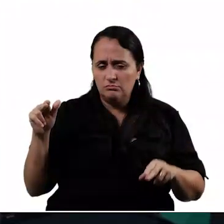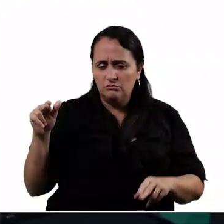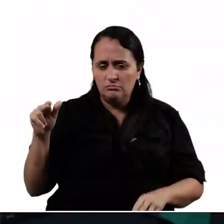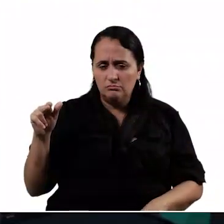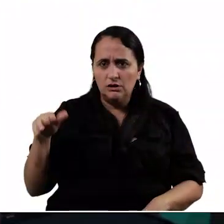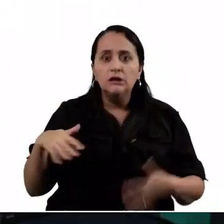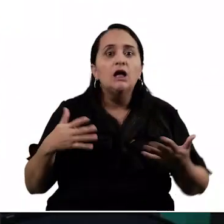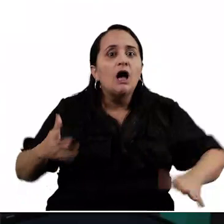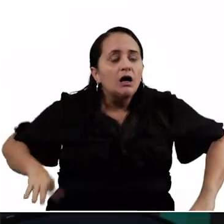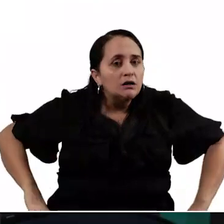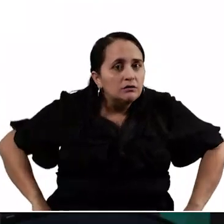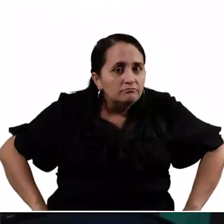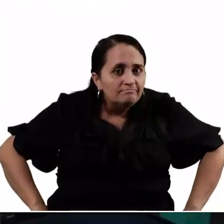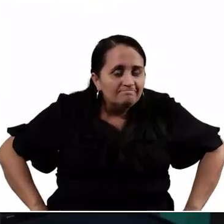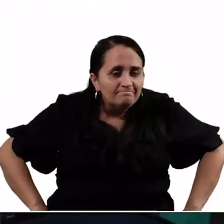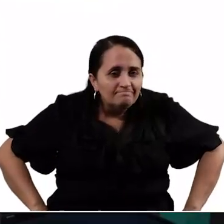E aí gente